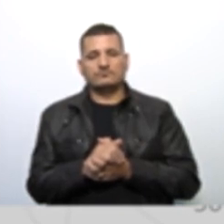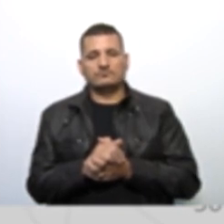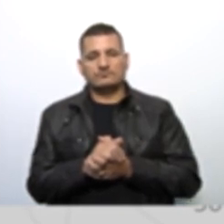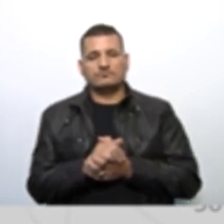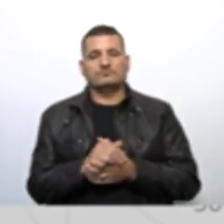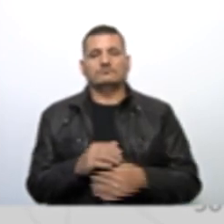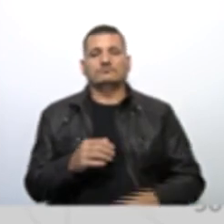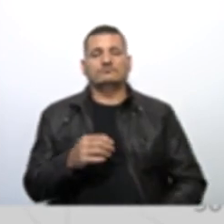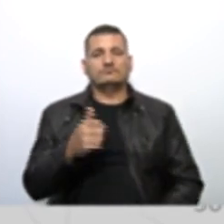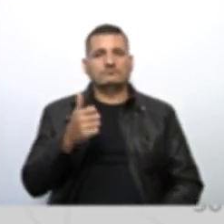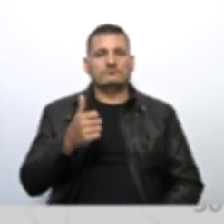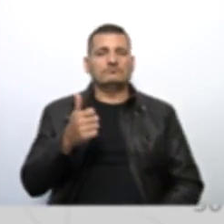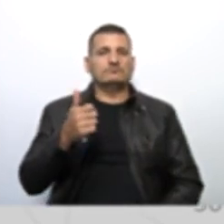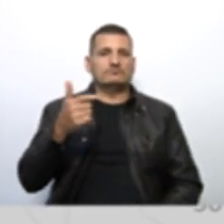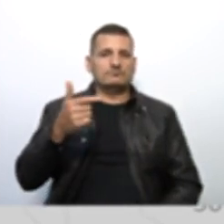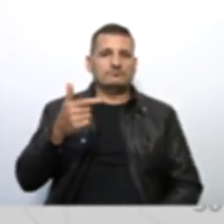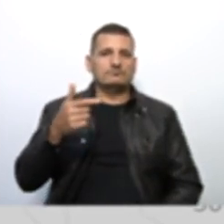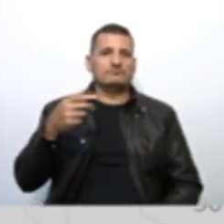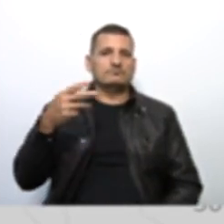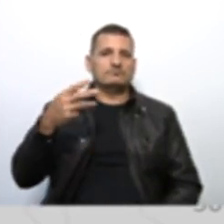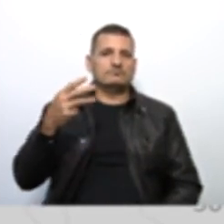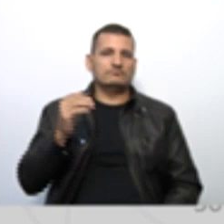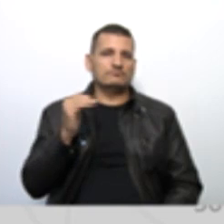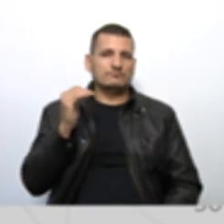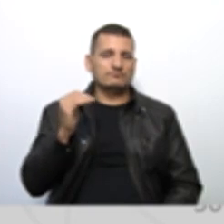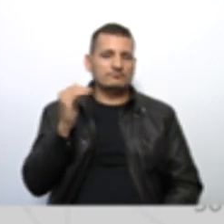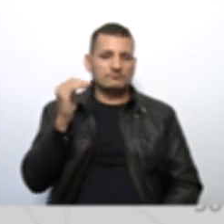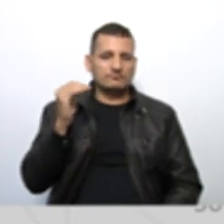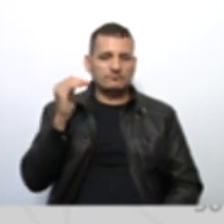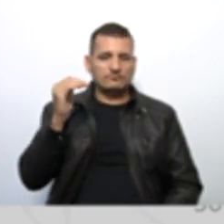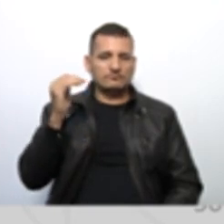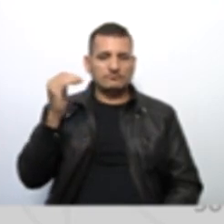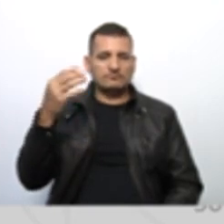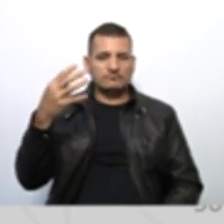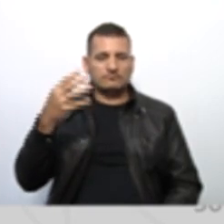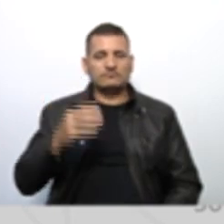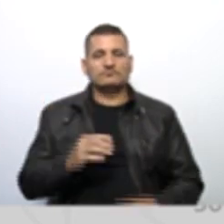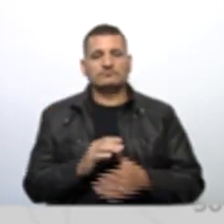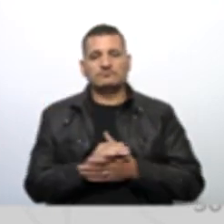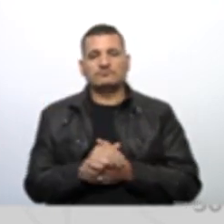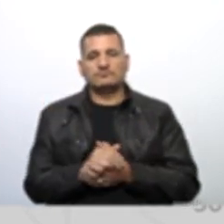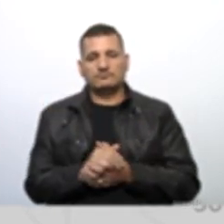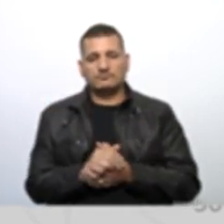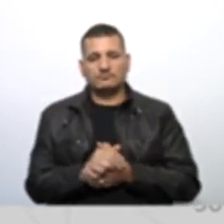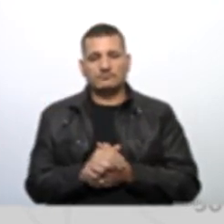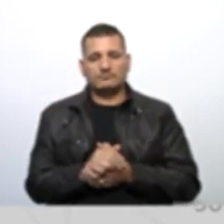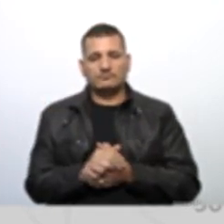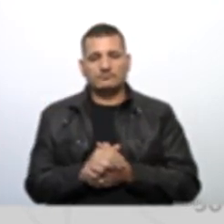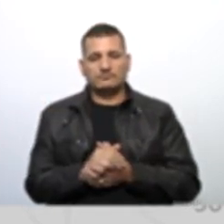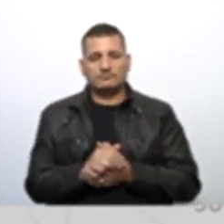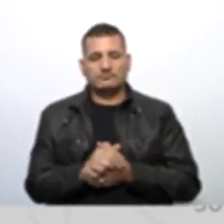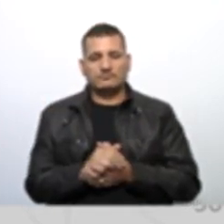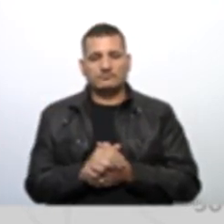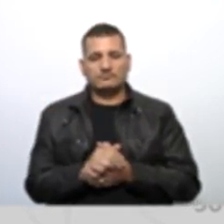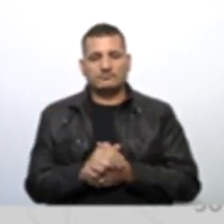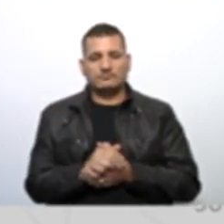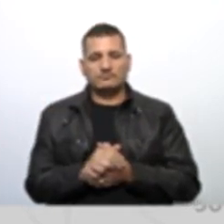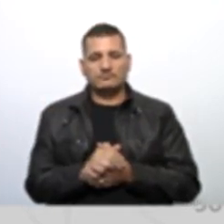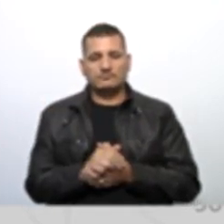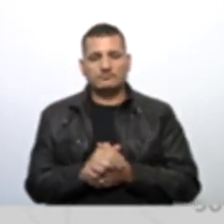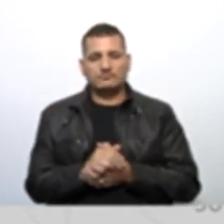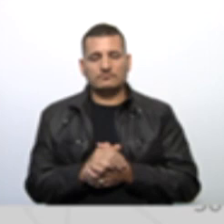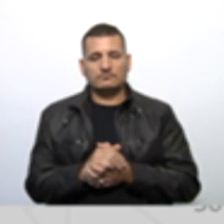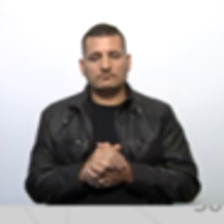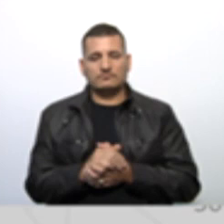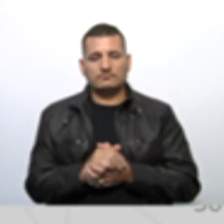andar, segundo andar, terceiro andar, quarto andar. Mesmo que fosse aqui o térreo, mesmo que